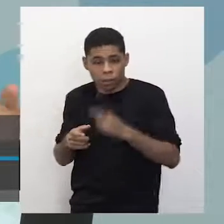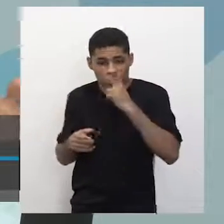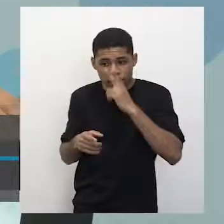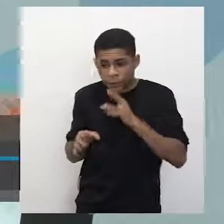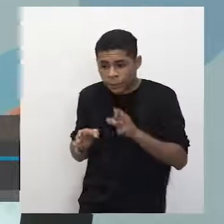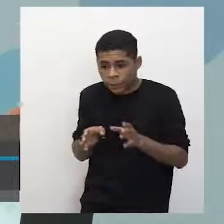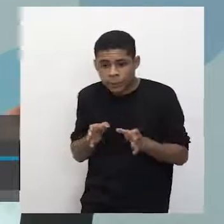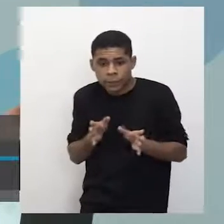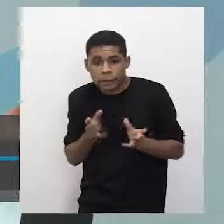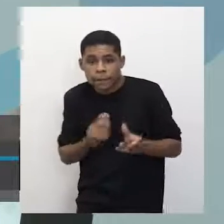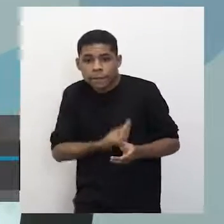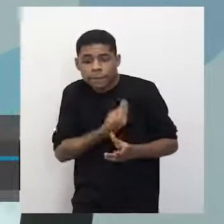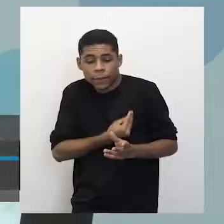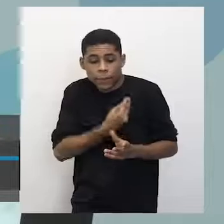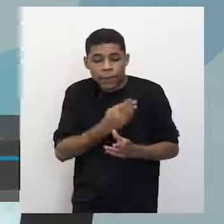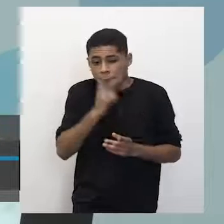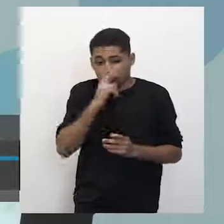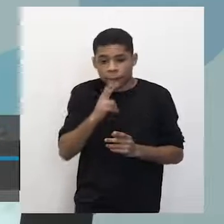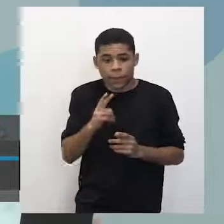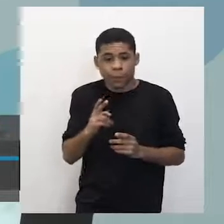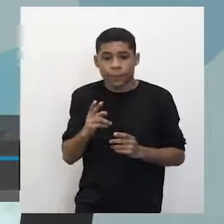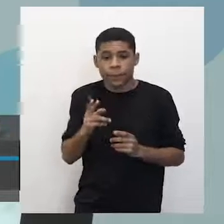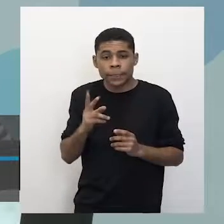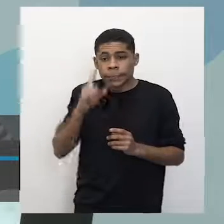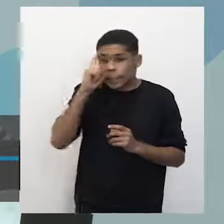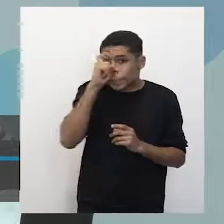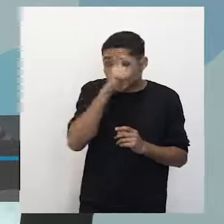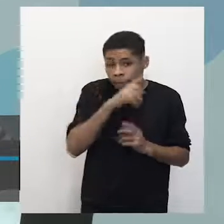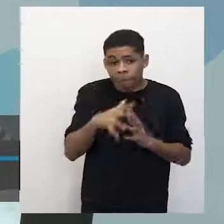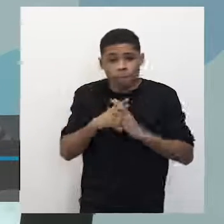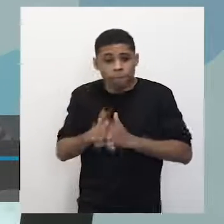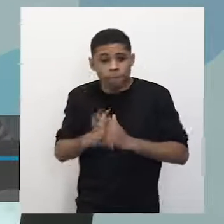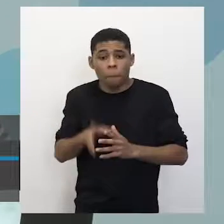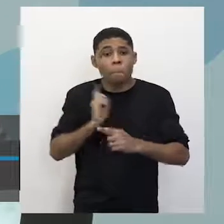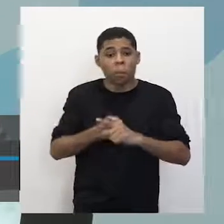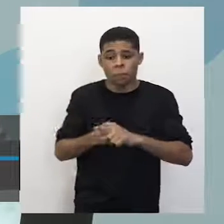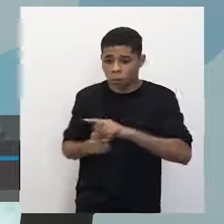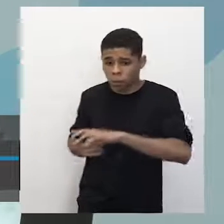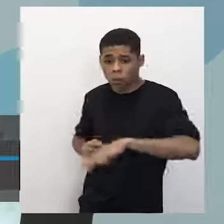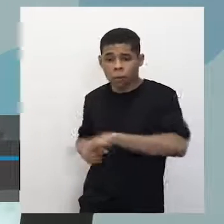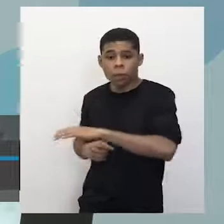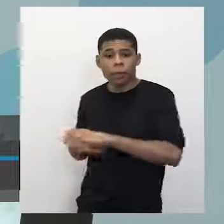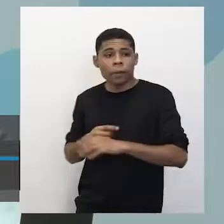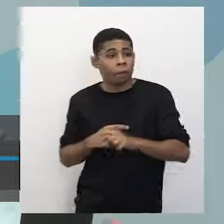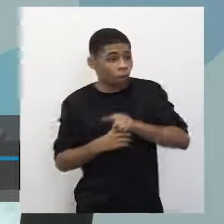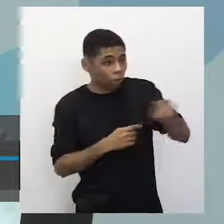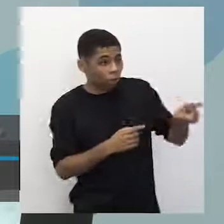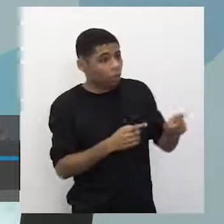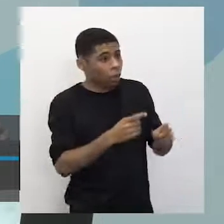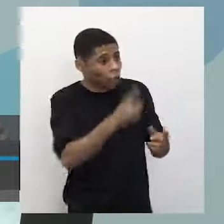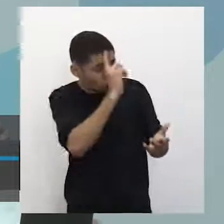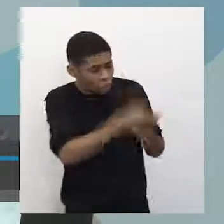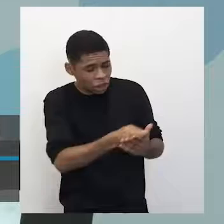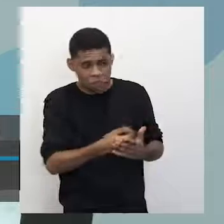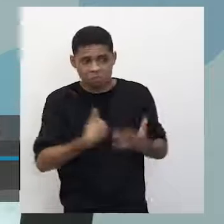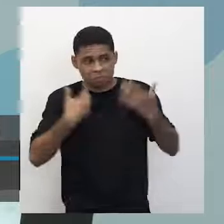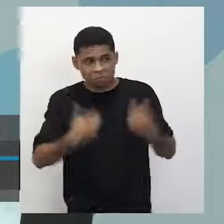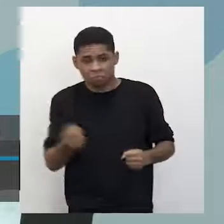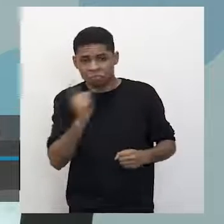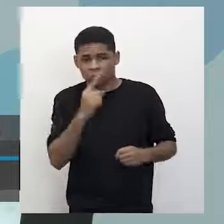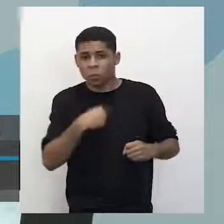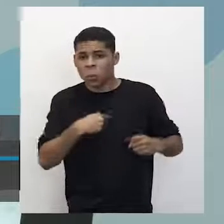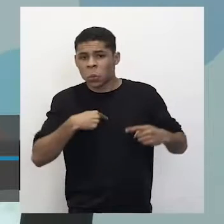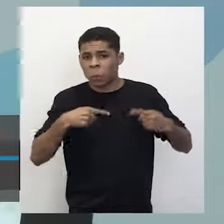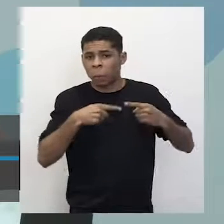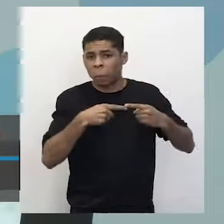tá? Eles viviam numa condição, assim, muito precária, porque justamente eles não toparam se estabelecer